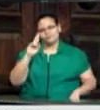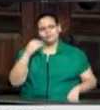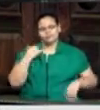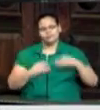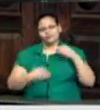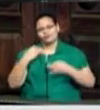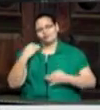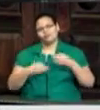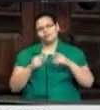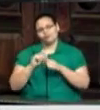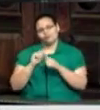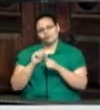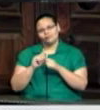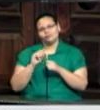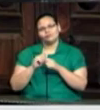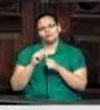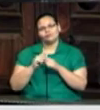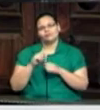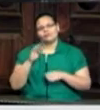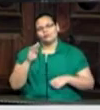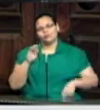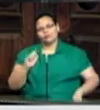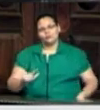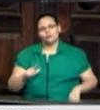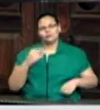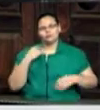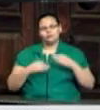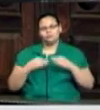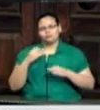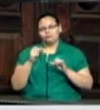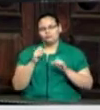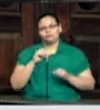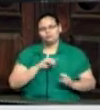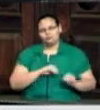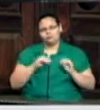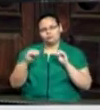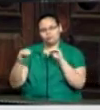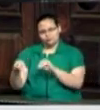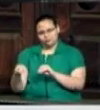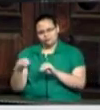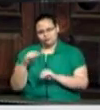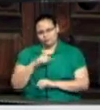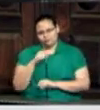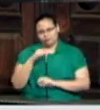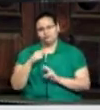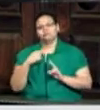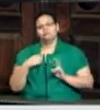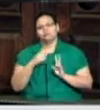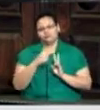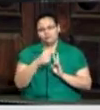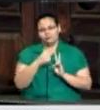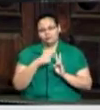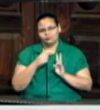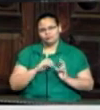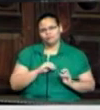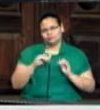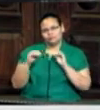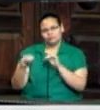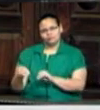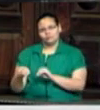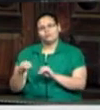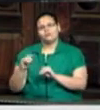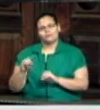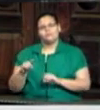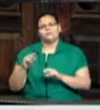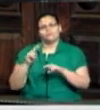judicial feita ao Tribunal de Justiça na transferência desses autores para cumprimento da